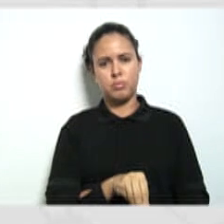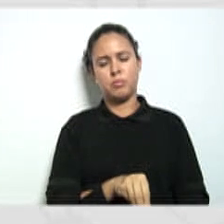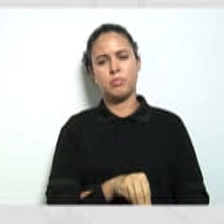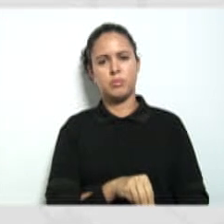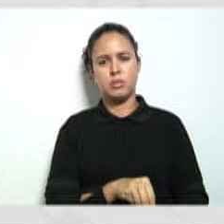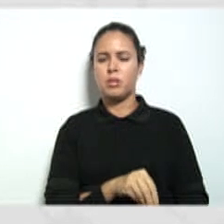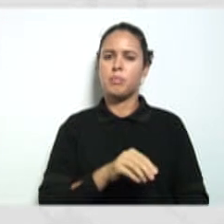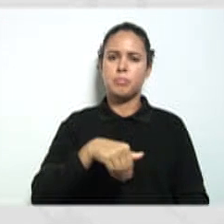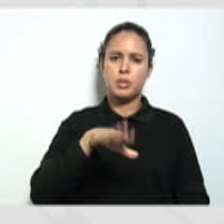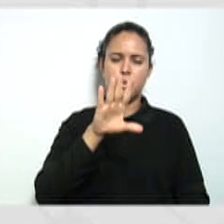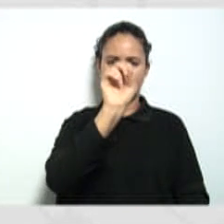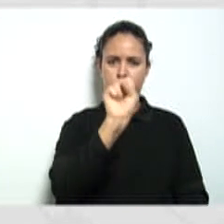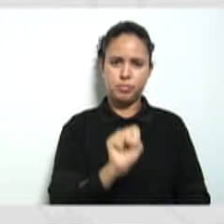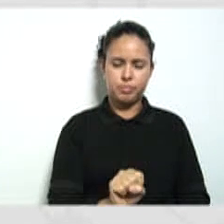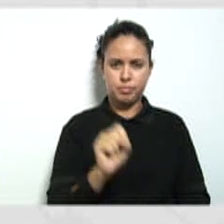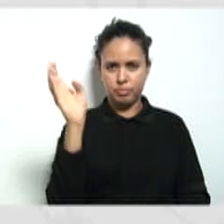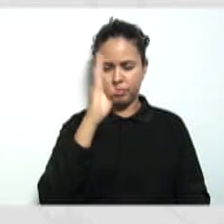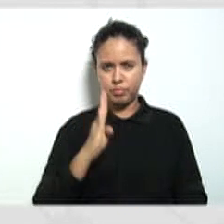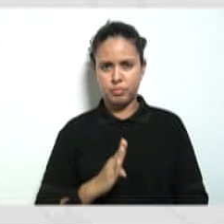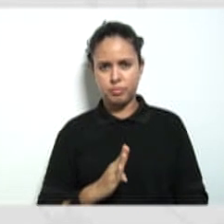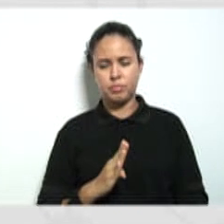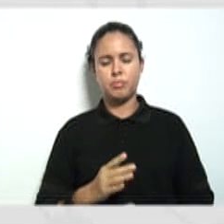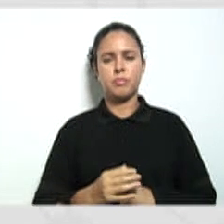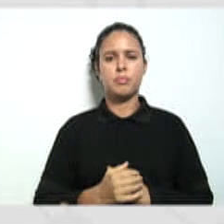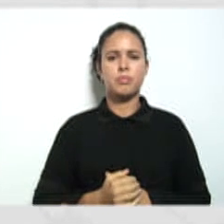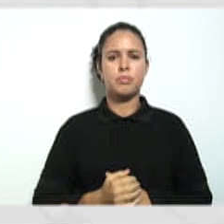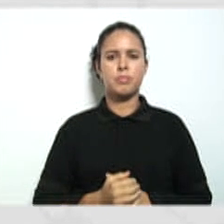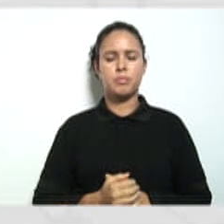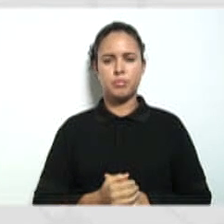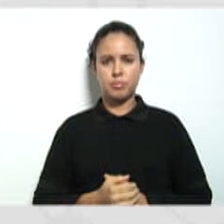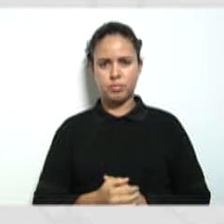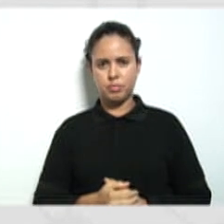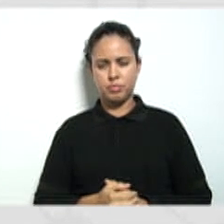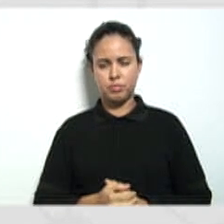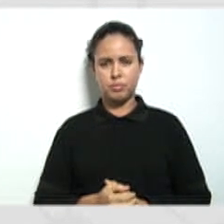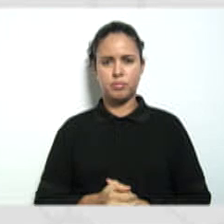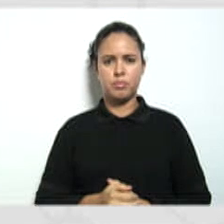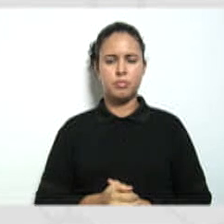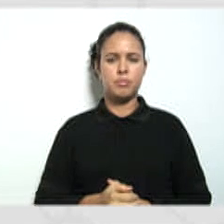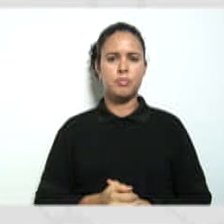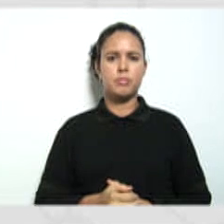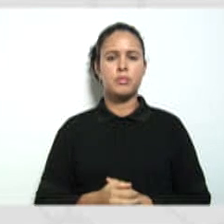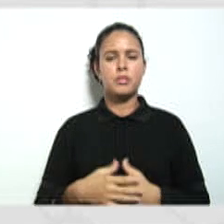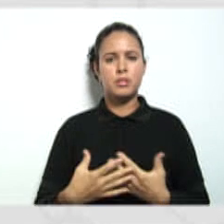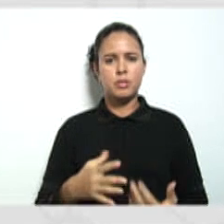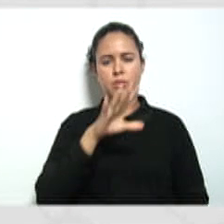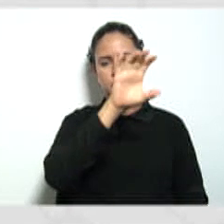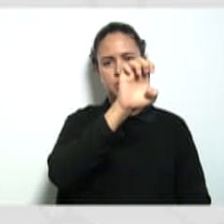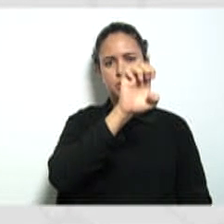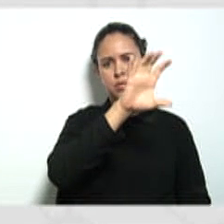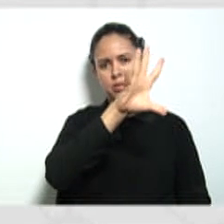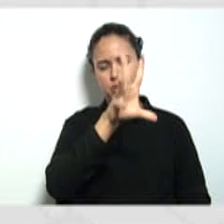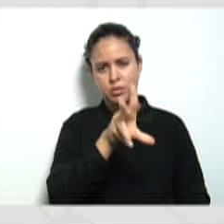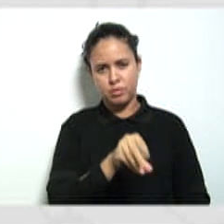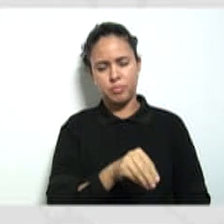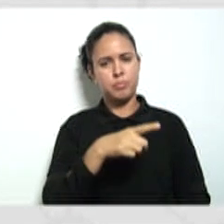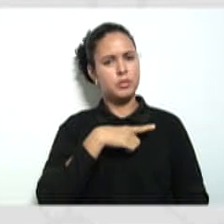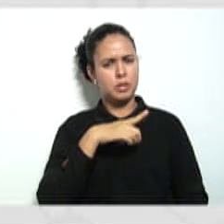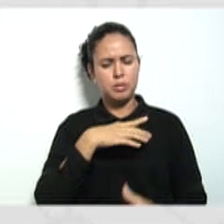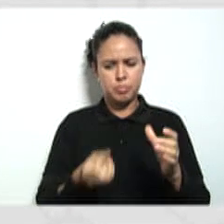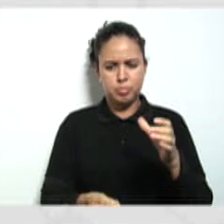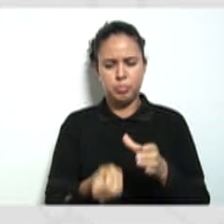lugar de origem do cooperativismo como cultura já inserida na sociedade. A Europa vai ter bastante boom de cooperativismo, principalmente depois